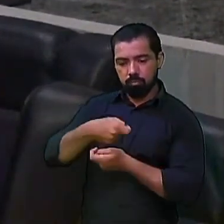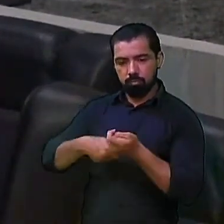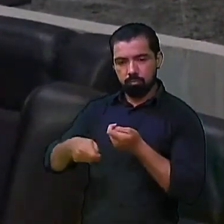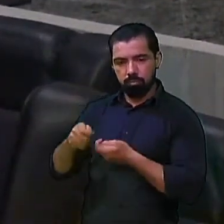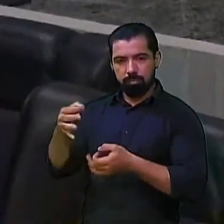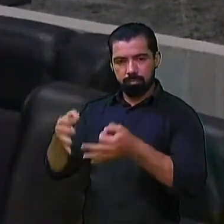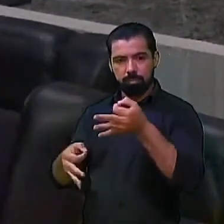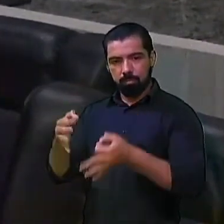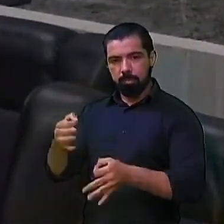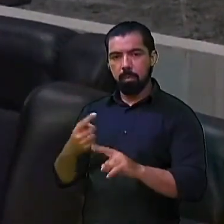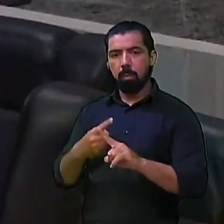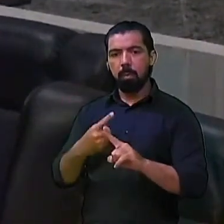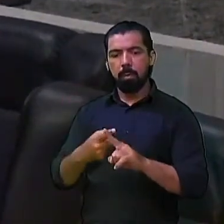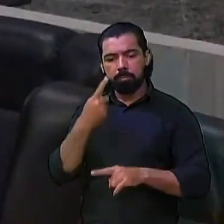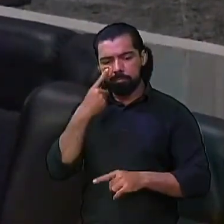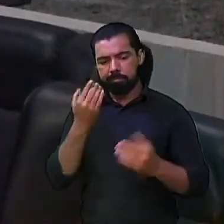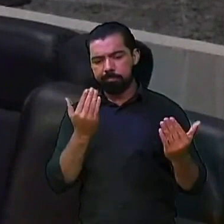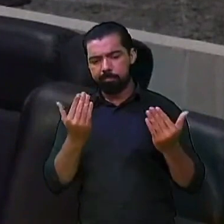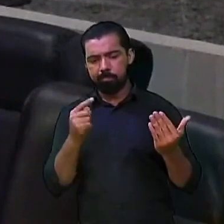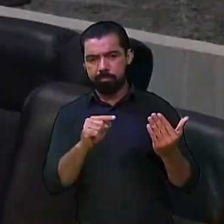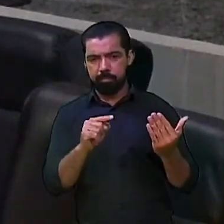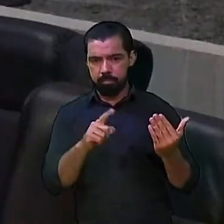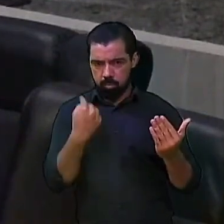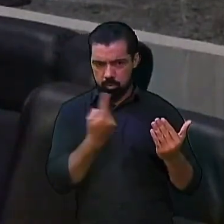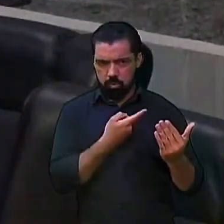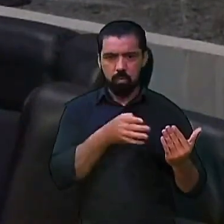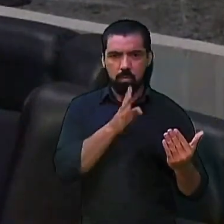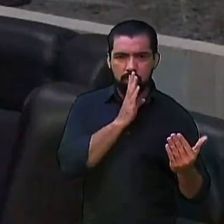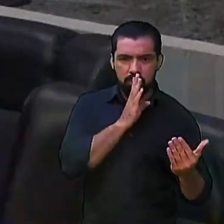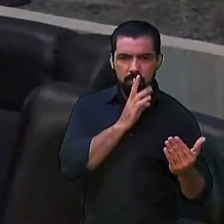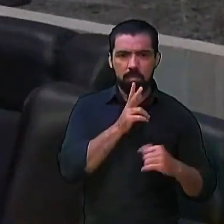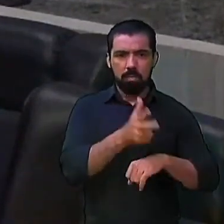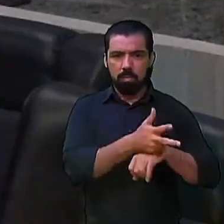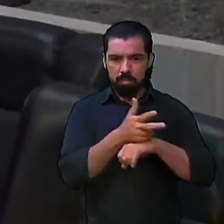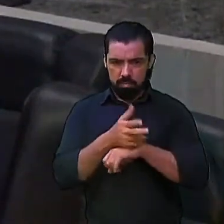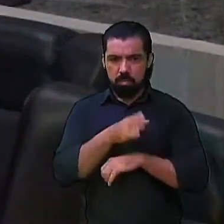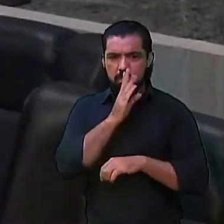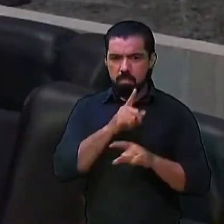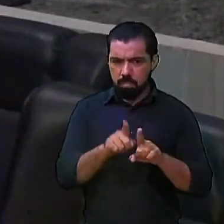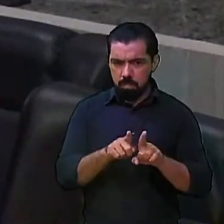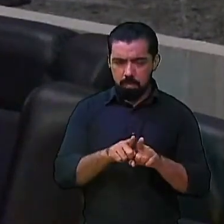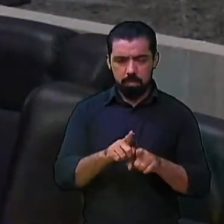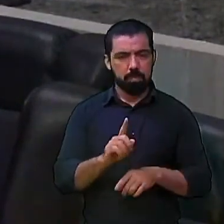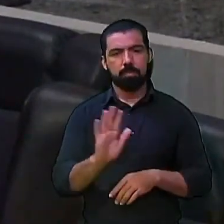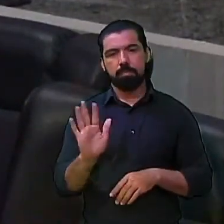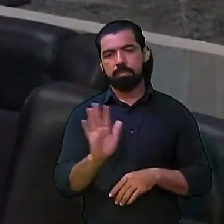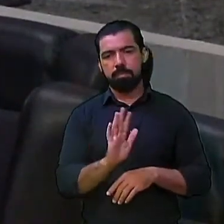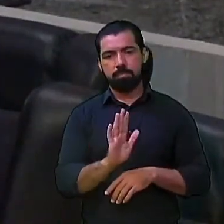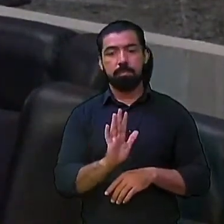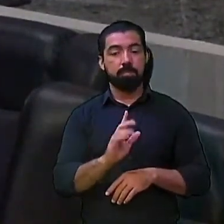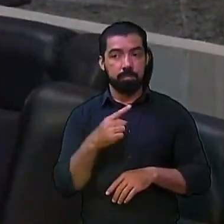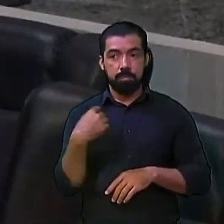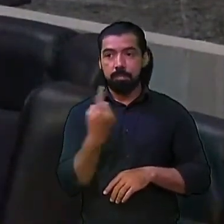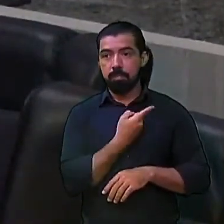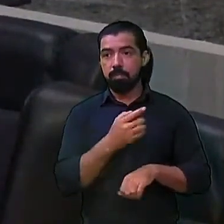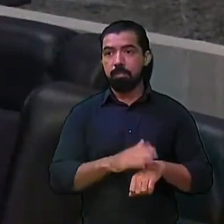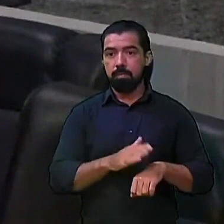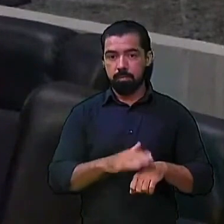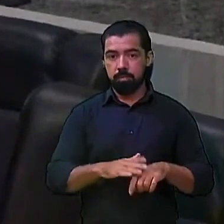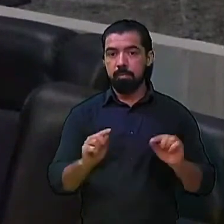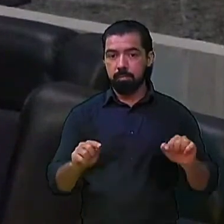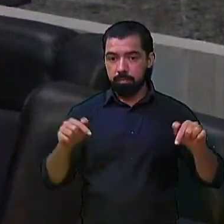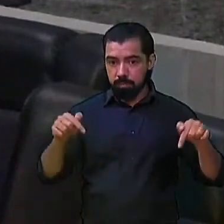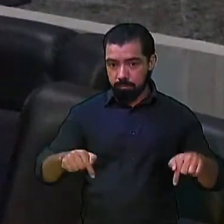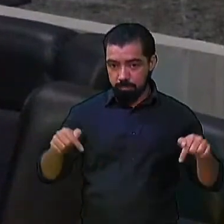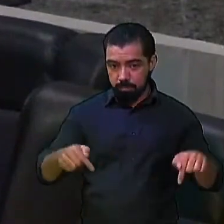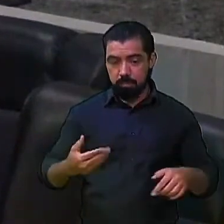Então é dessa forma, e nós vamos ficar calados, a imprensa tem que ficar calada. É isso que nós estamos aqui neste